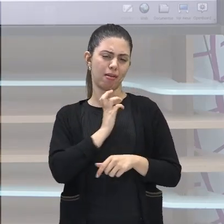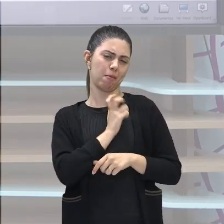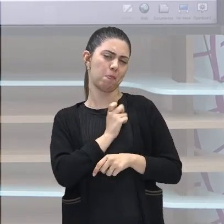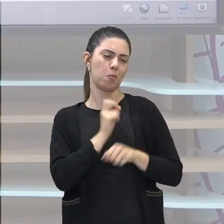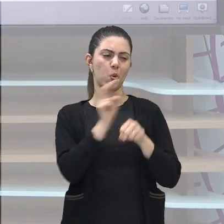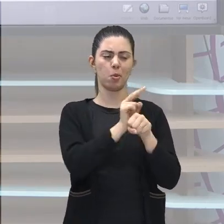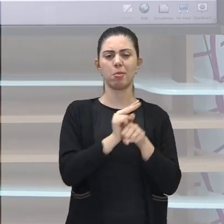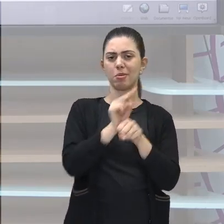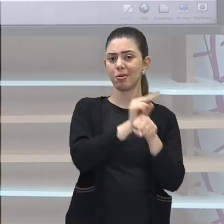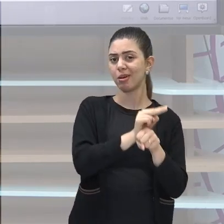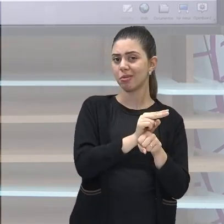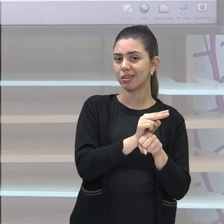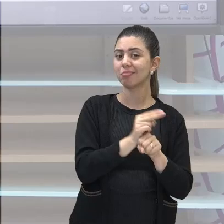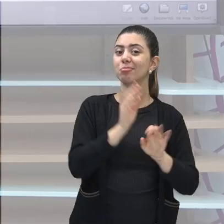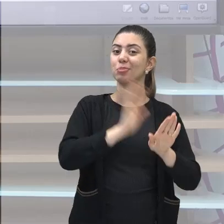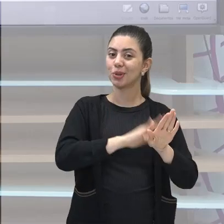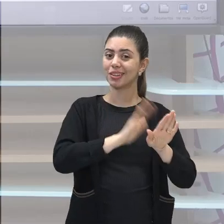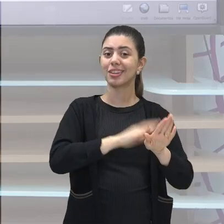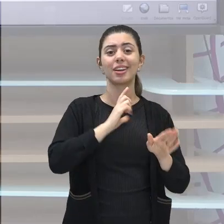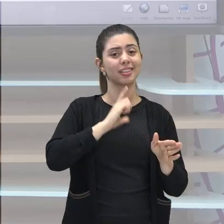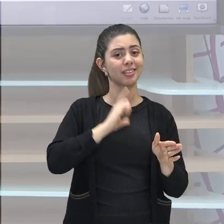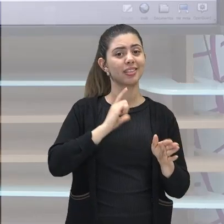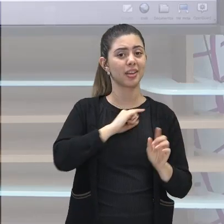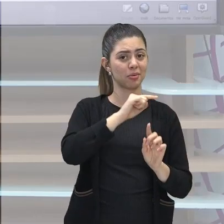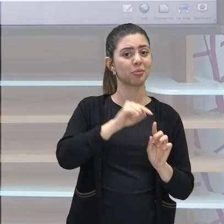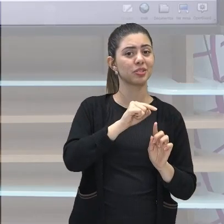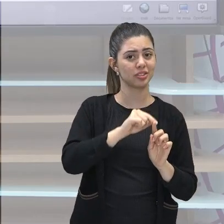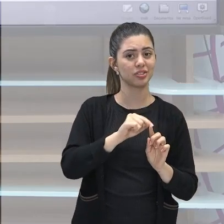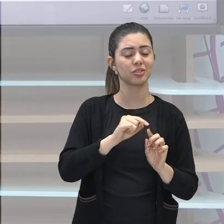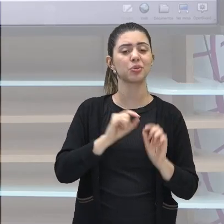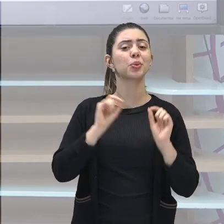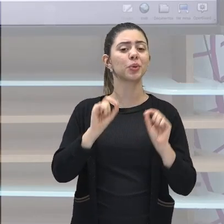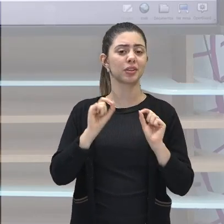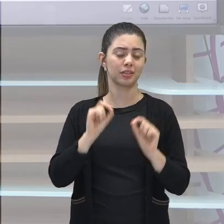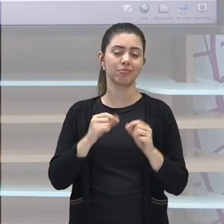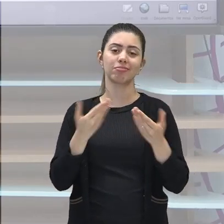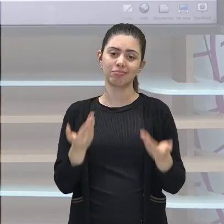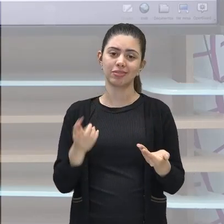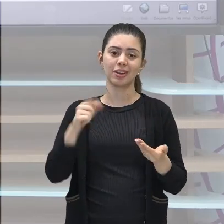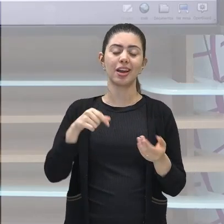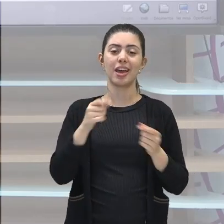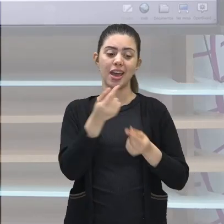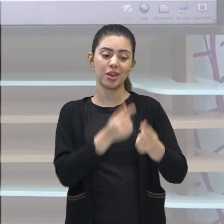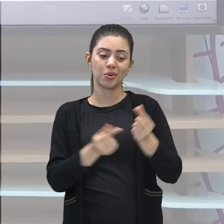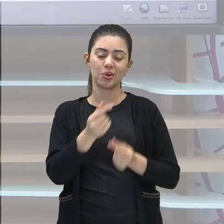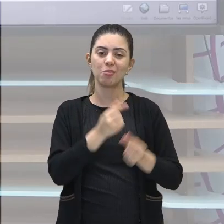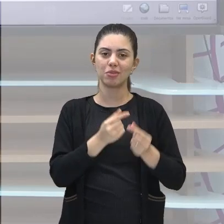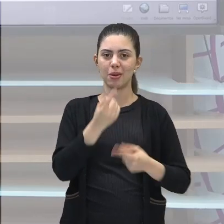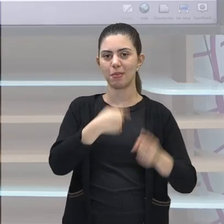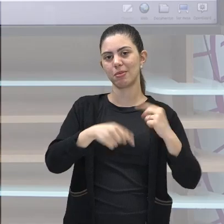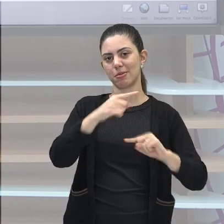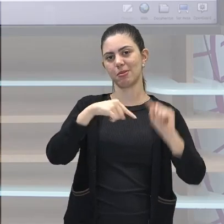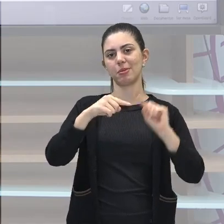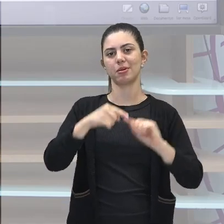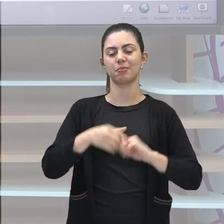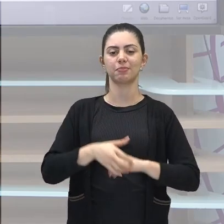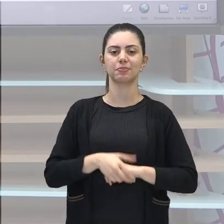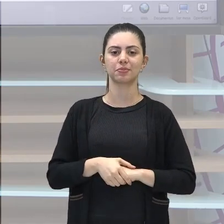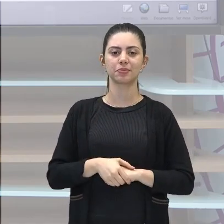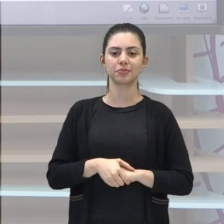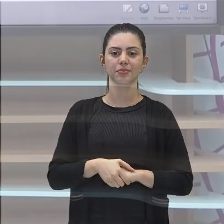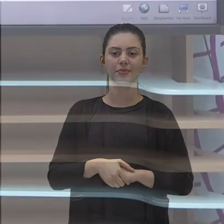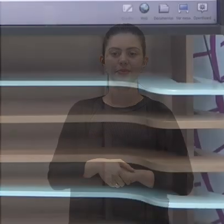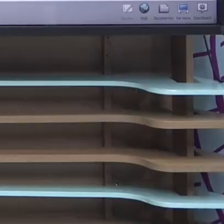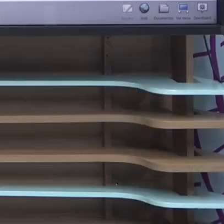bondade, ela tem um objetivo, que é justamente o quê? O crescimento econômico. Estamos falando do